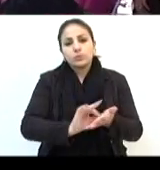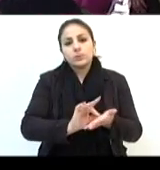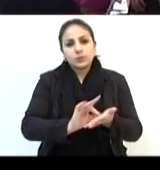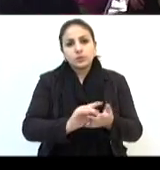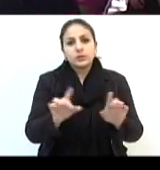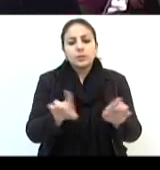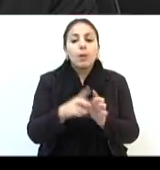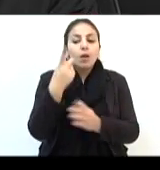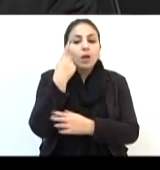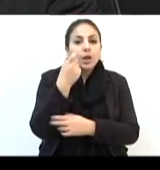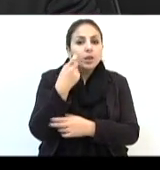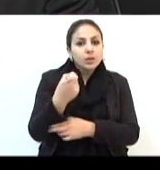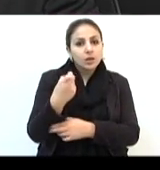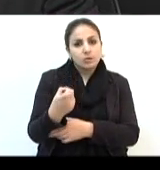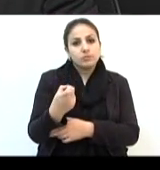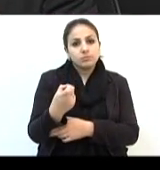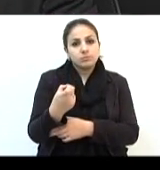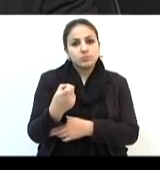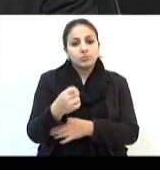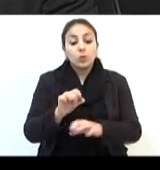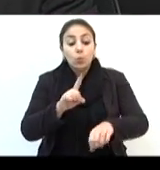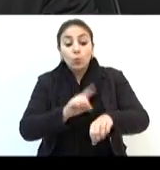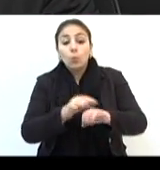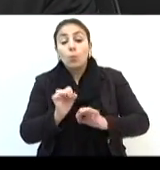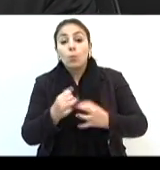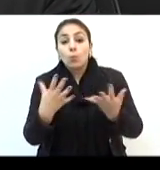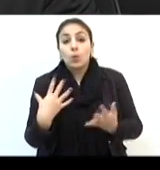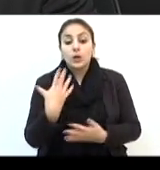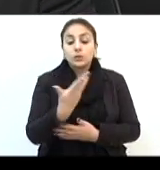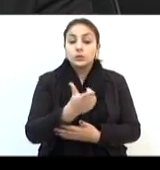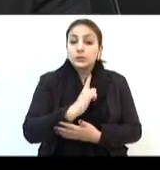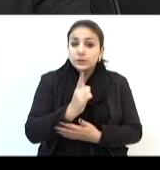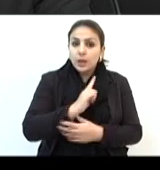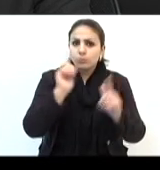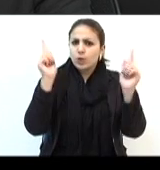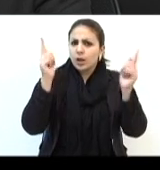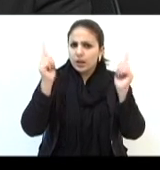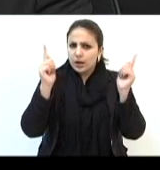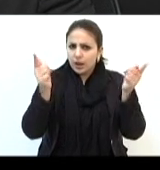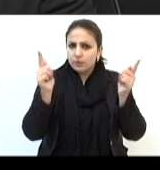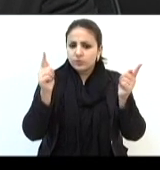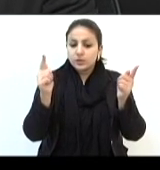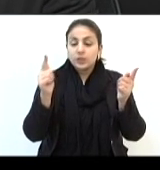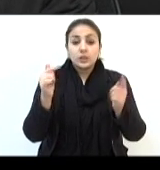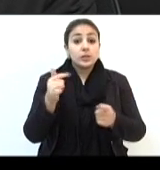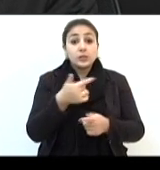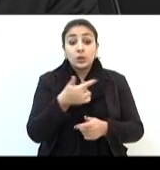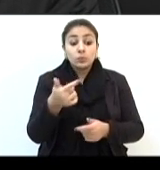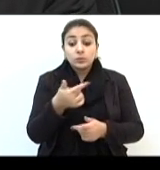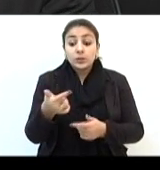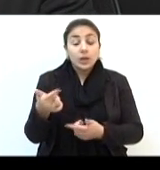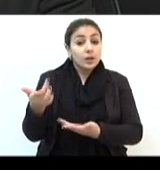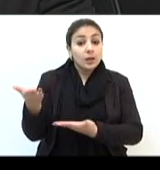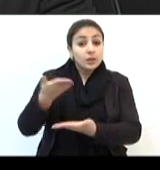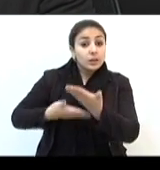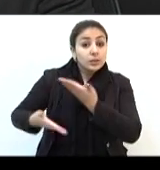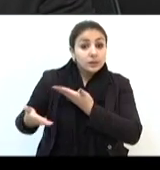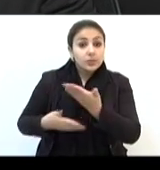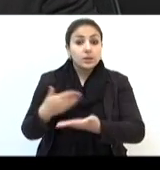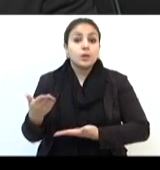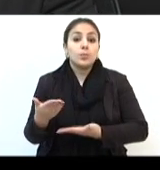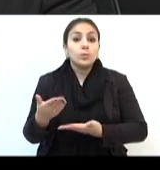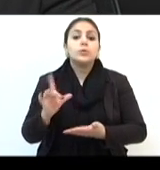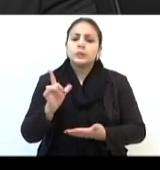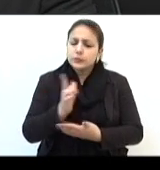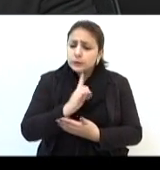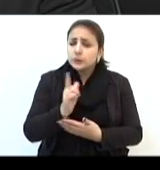regulamentação, os interesses. Quando nós temos o episódio de uma greve, é que nós não atendemos a determinado interesse. Então, há